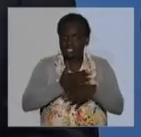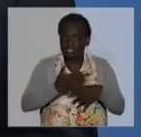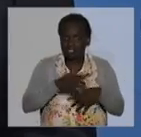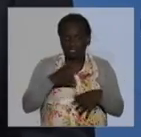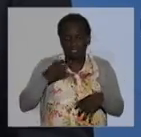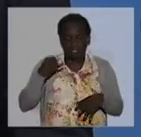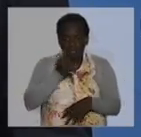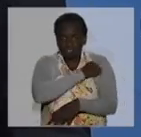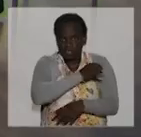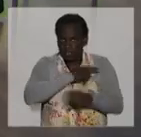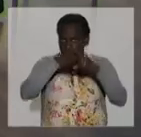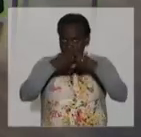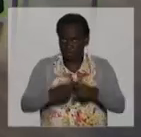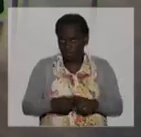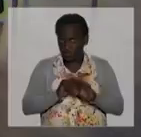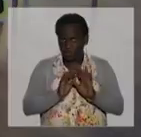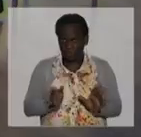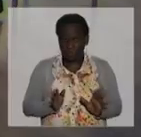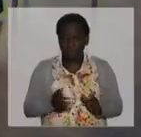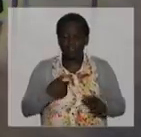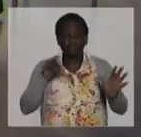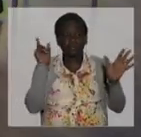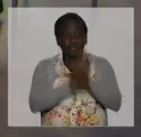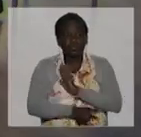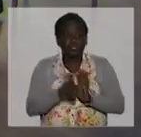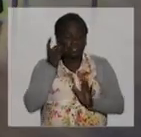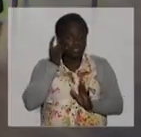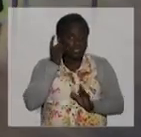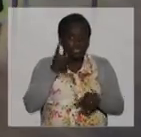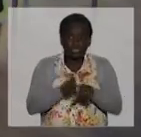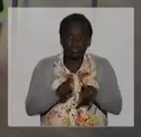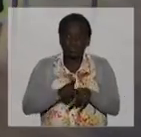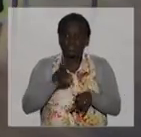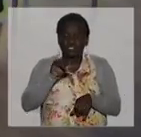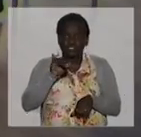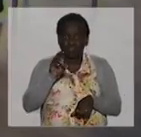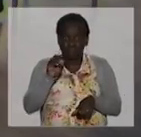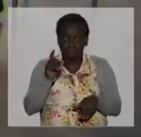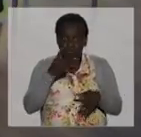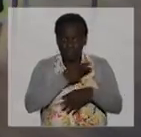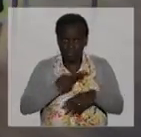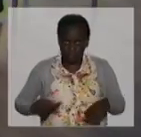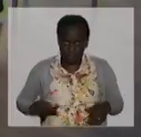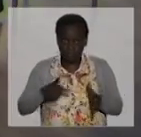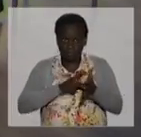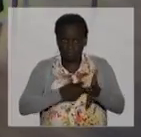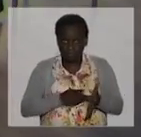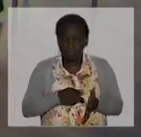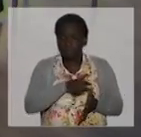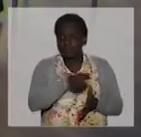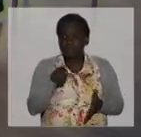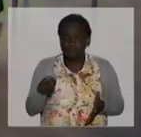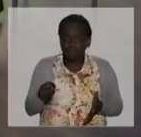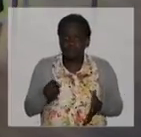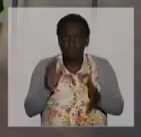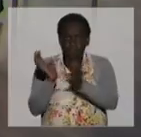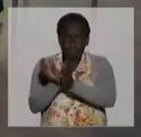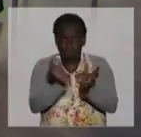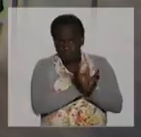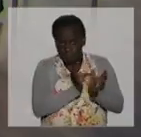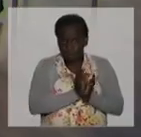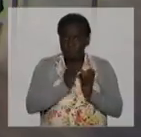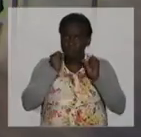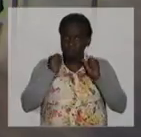Campeonato Carioca. Eu pergunto ao senhor deputado e também a você, Diogo, como presidente do sindicato, esses clubes não